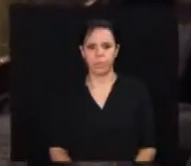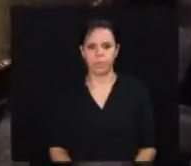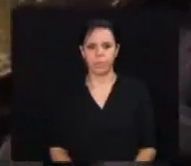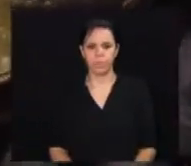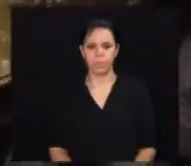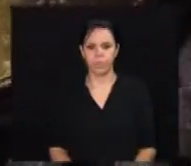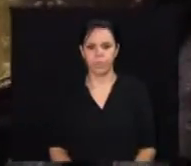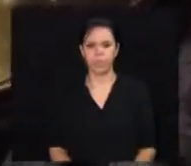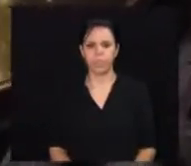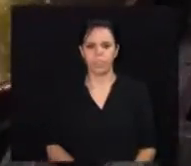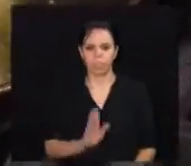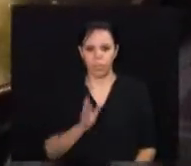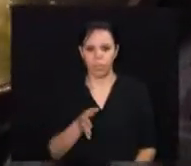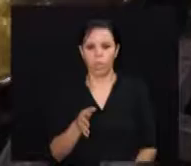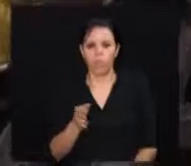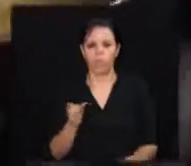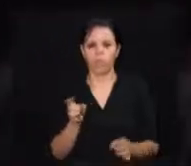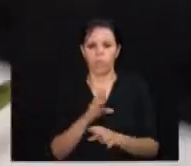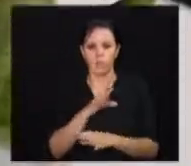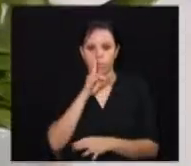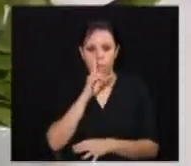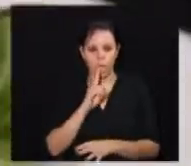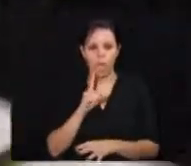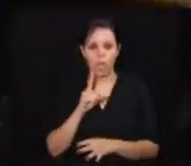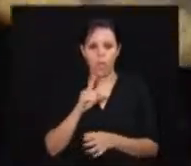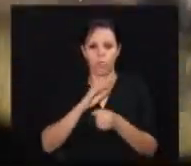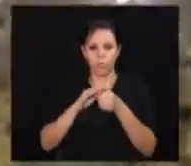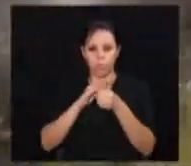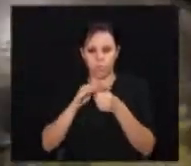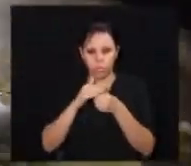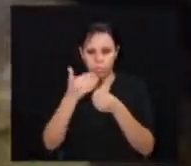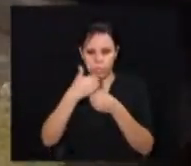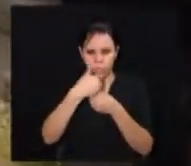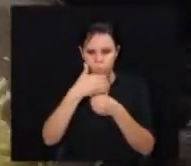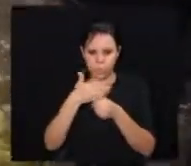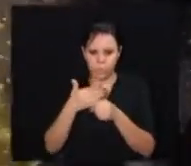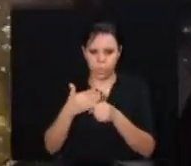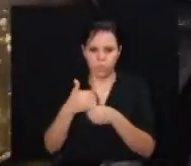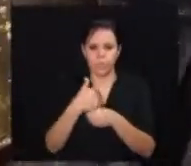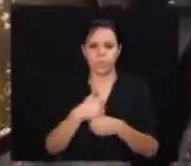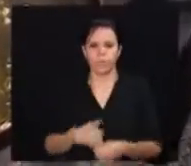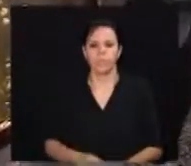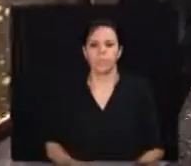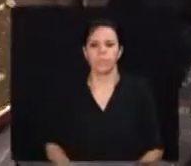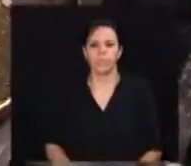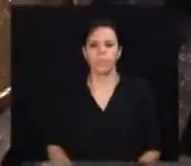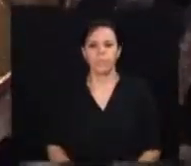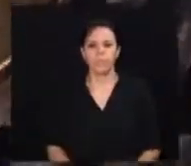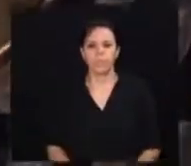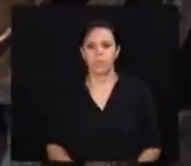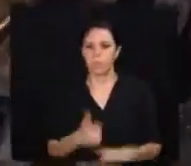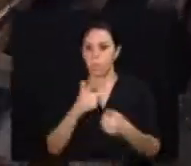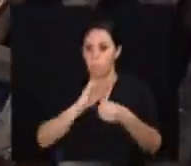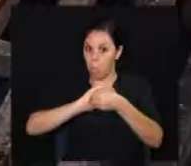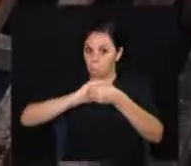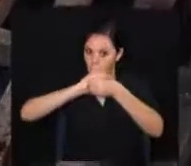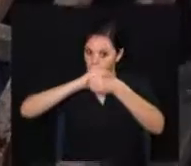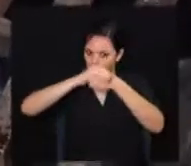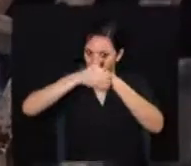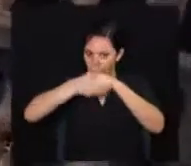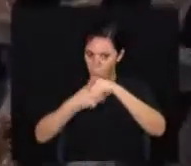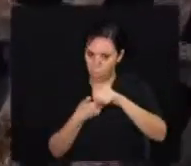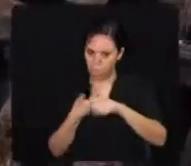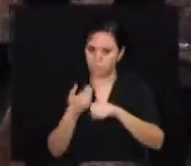O alho já tá bem douradinho. Eu vou colocar o nosso tomatinho com cacê picadinho. Sem pele. Sem pele.